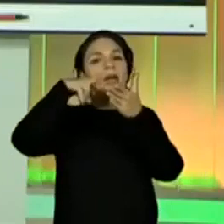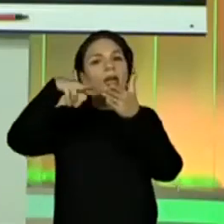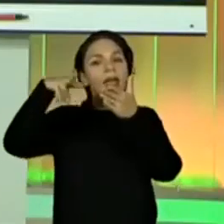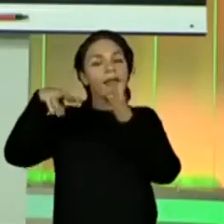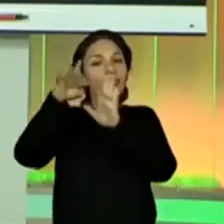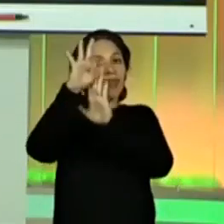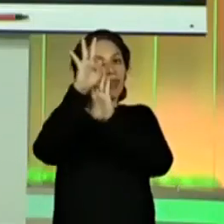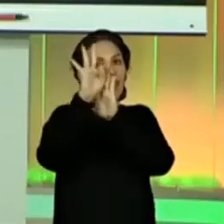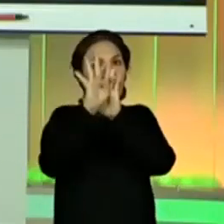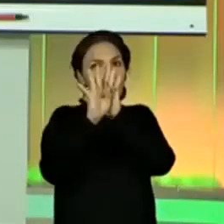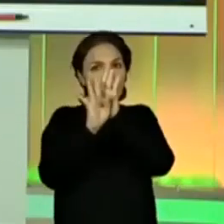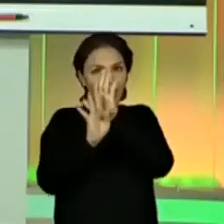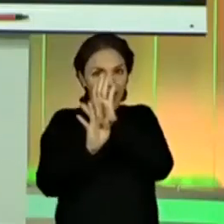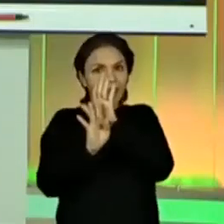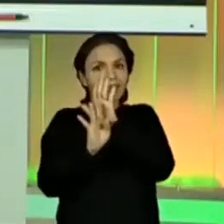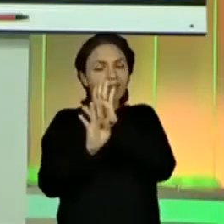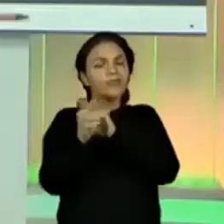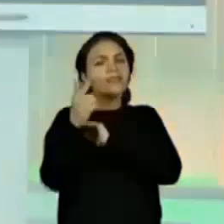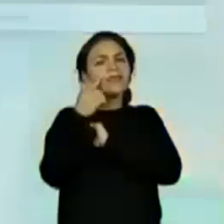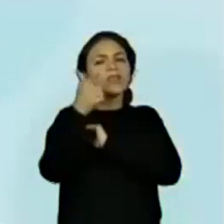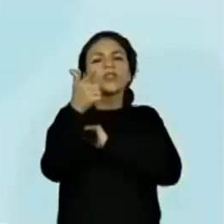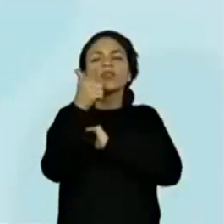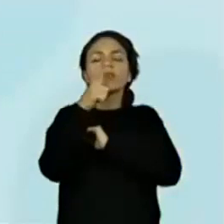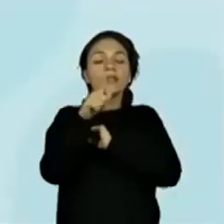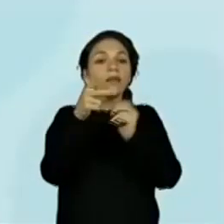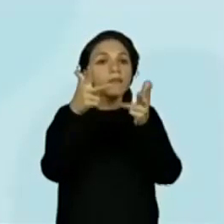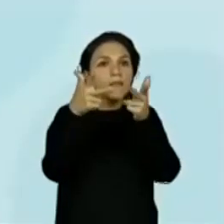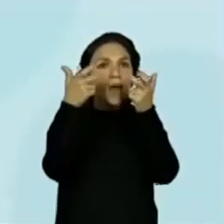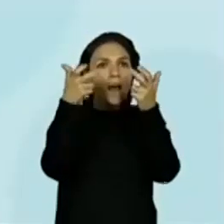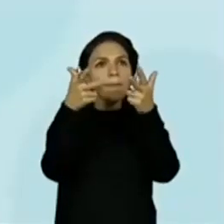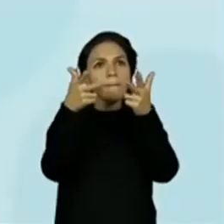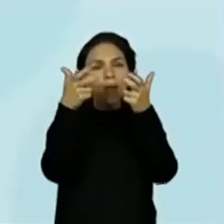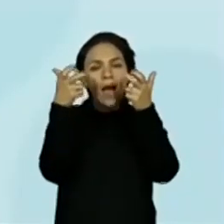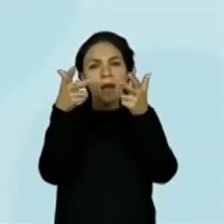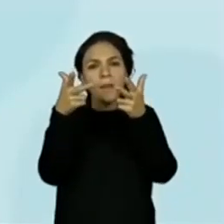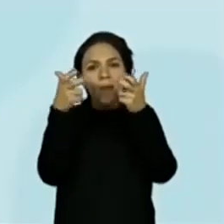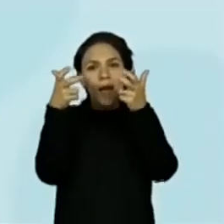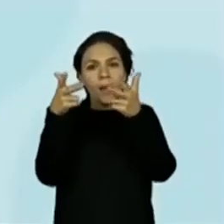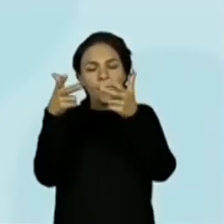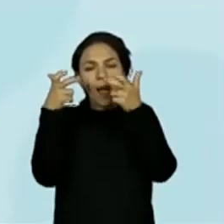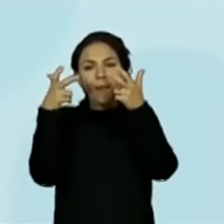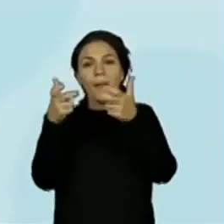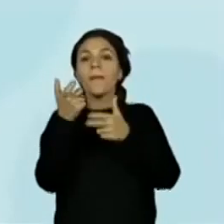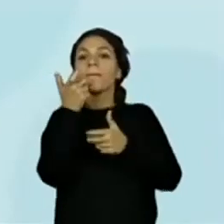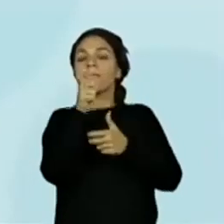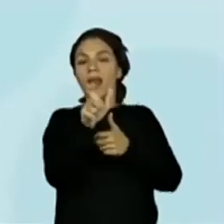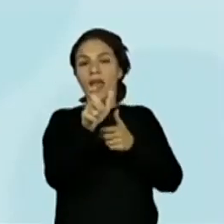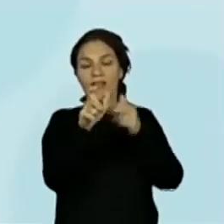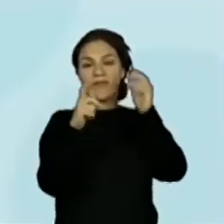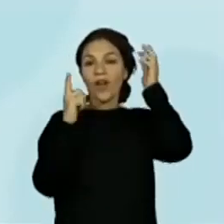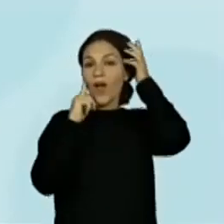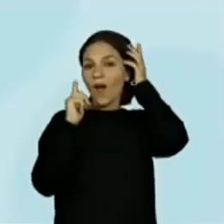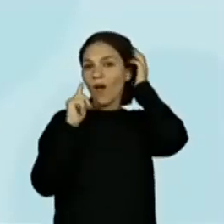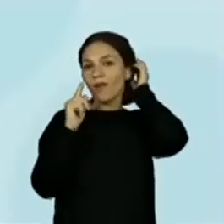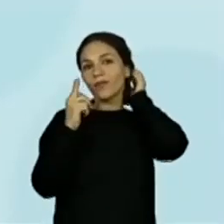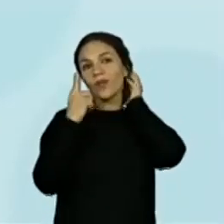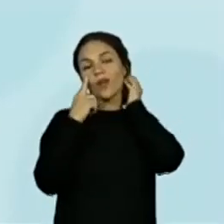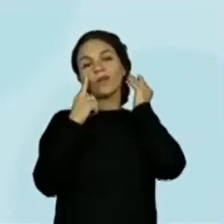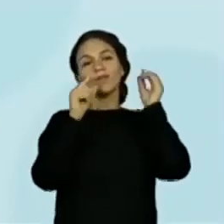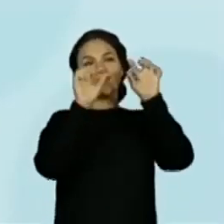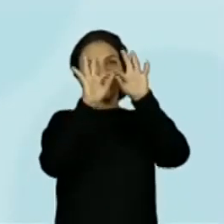texto aqui e vê se você consegue ler sem respirar, tá bom? Vamos lá? Na